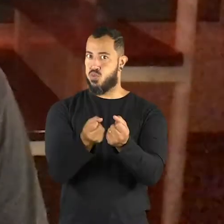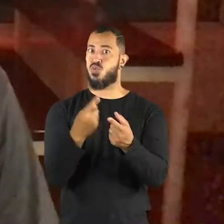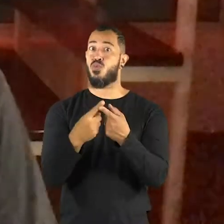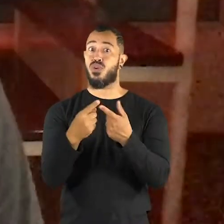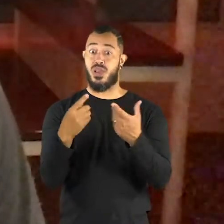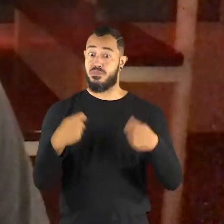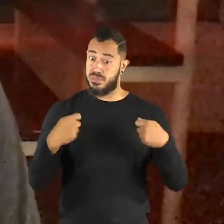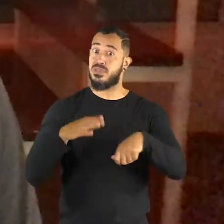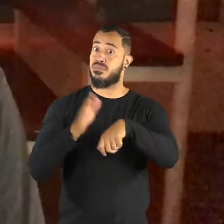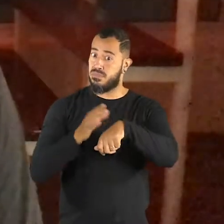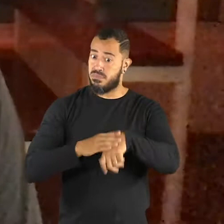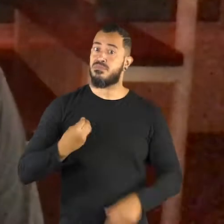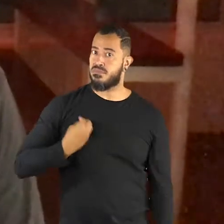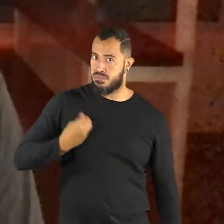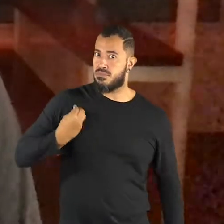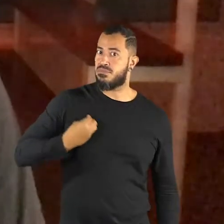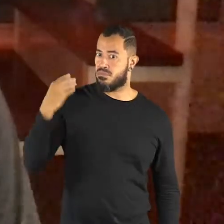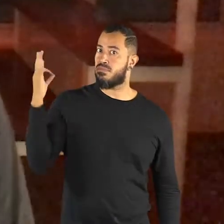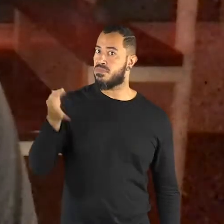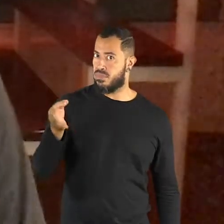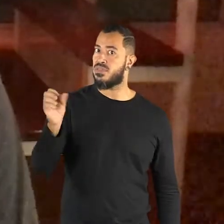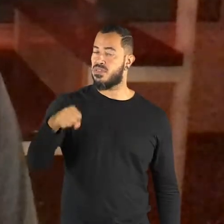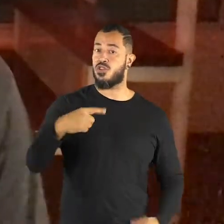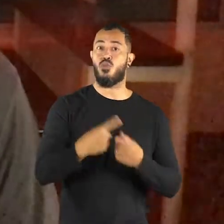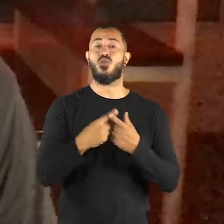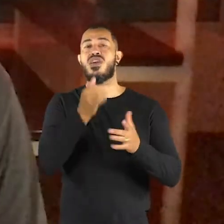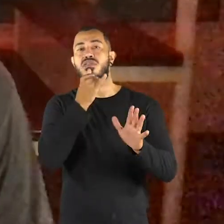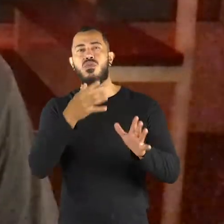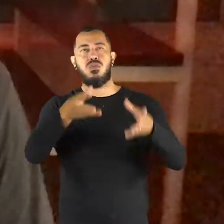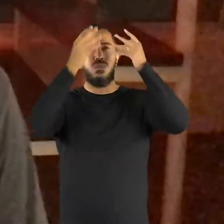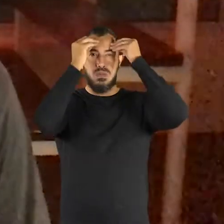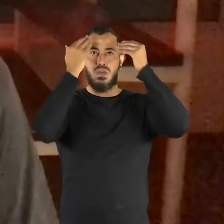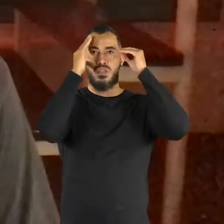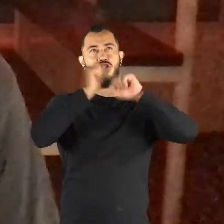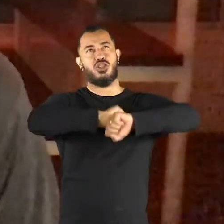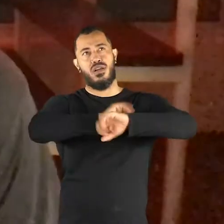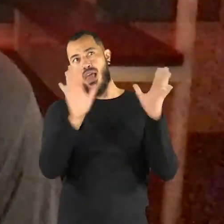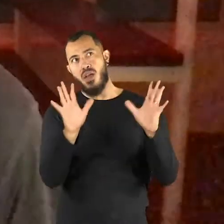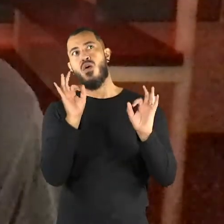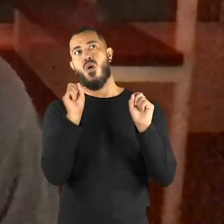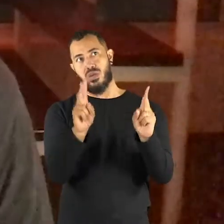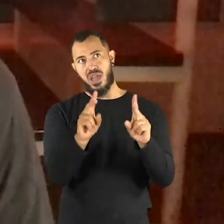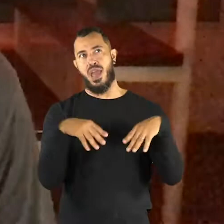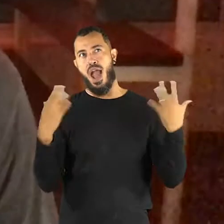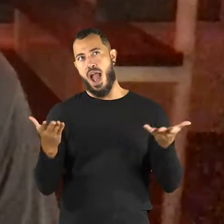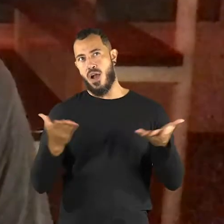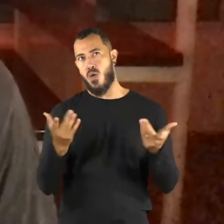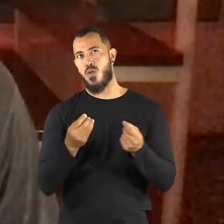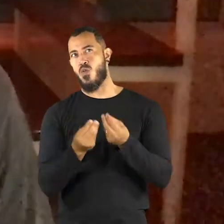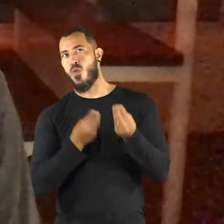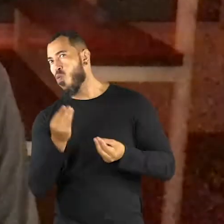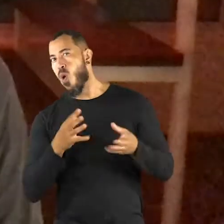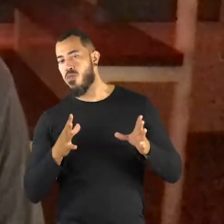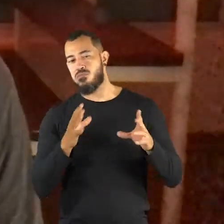estar presentes, ou pelo menos mandar um representante, para poder entender e ver o que ela pode somar e agregar para o filme se